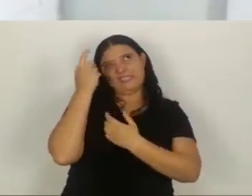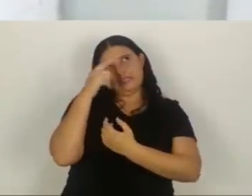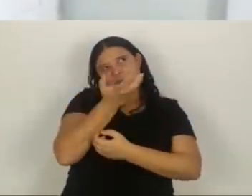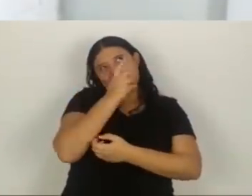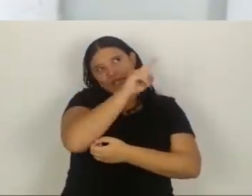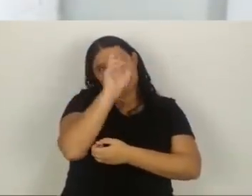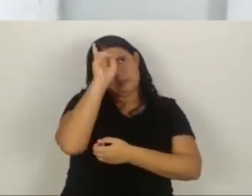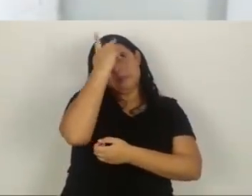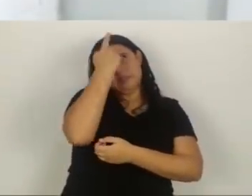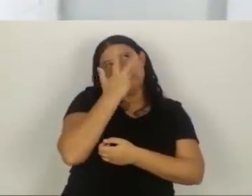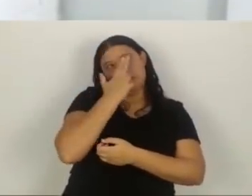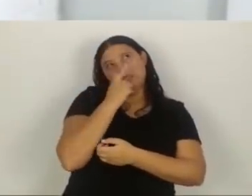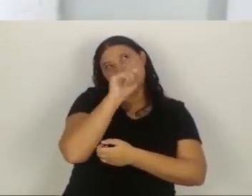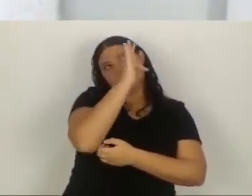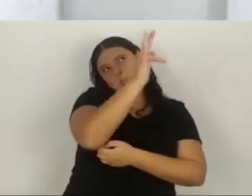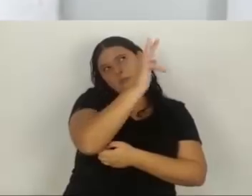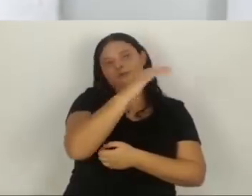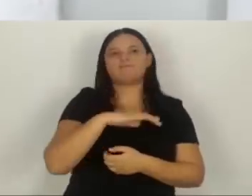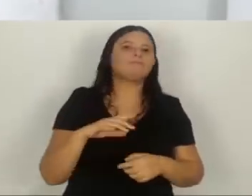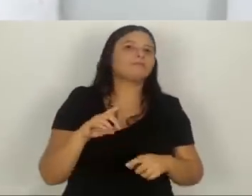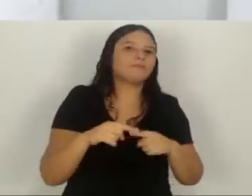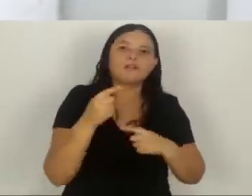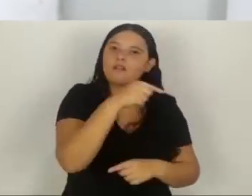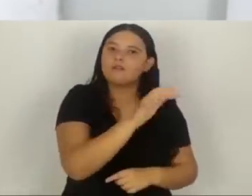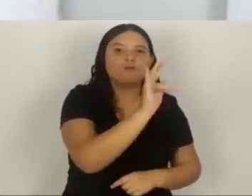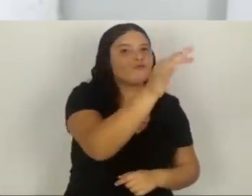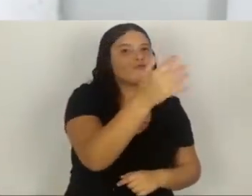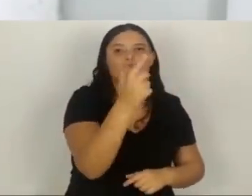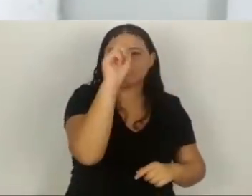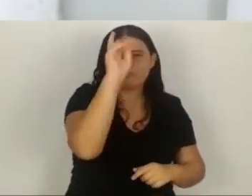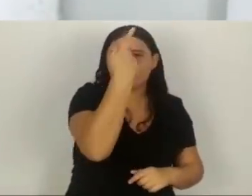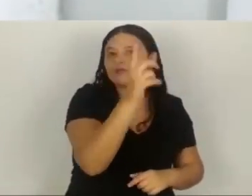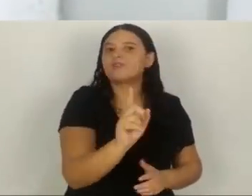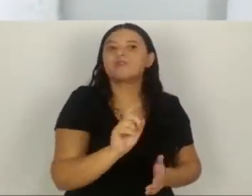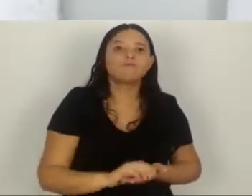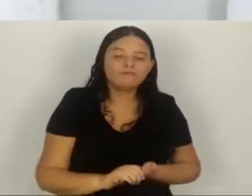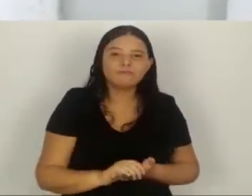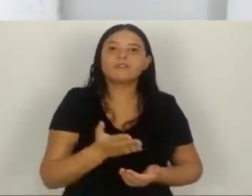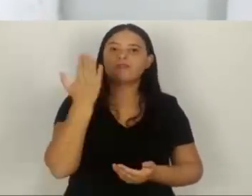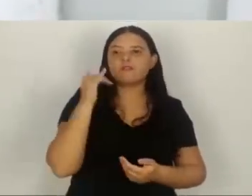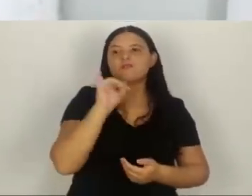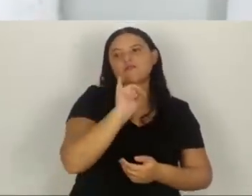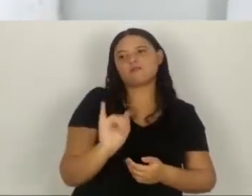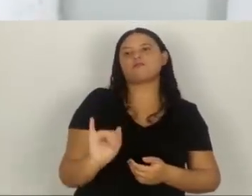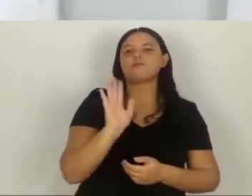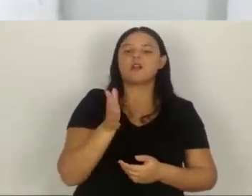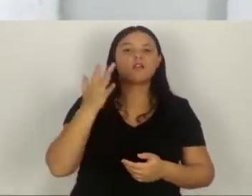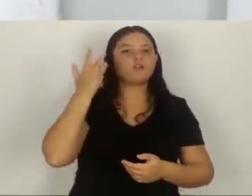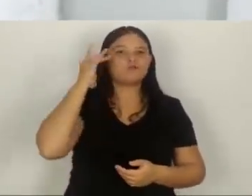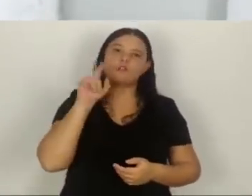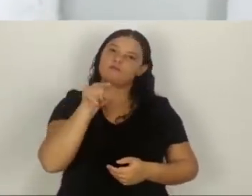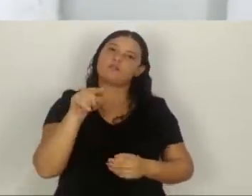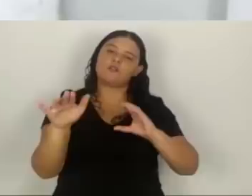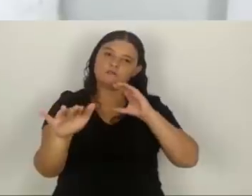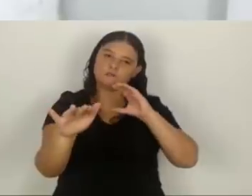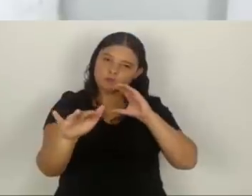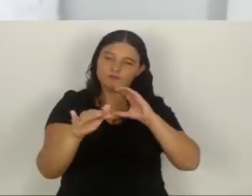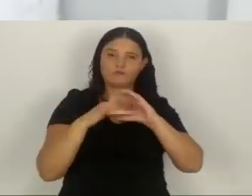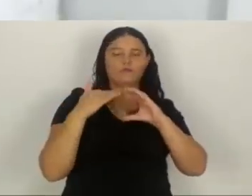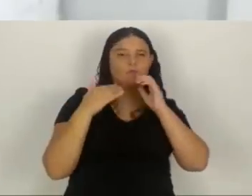de ideia. Isso é muito complicado, porque às vezes a pessoa não muda de ideia e ela falou. Eu não sei, porque o e-mail não diz se